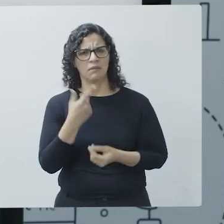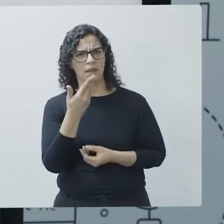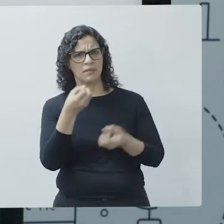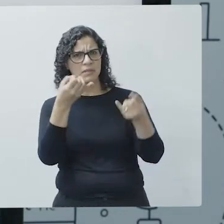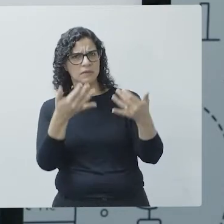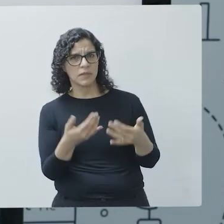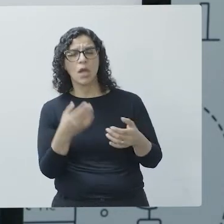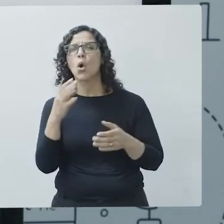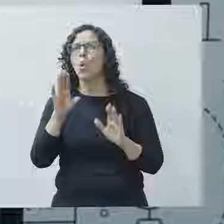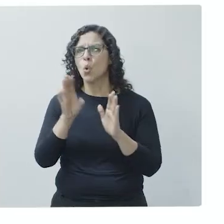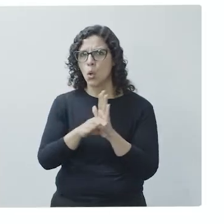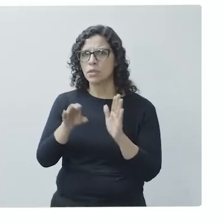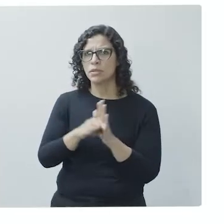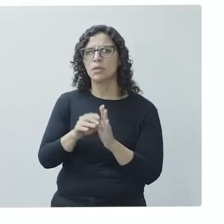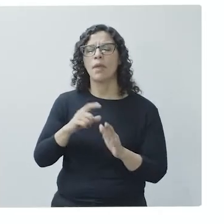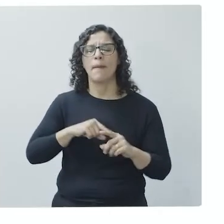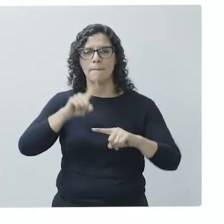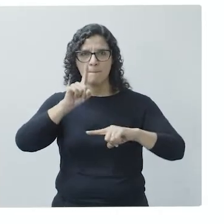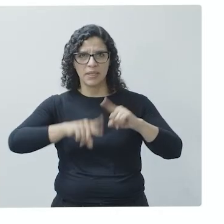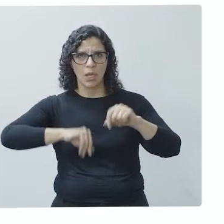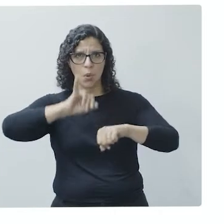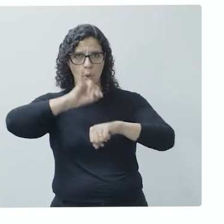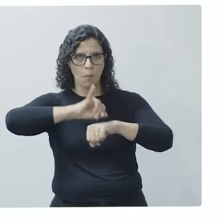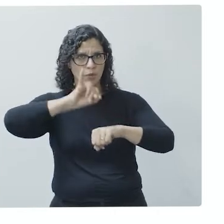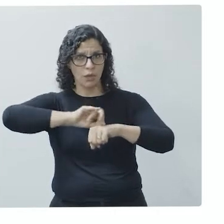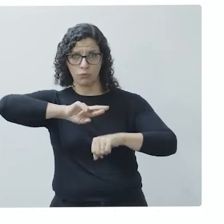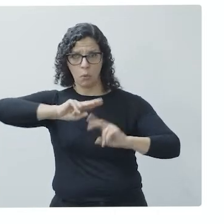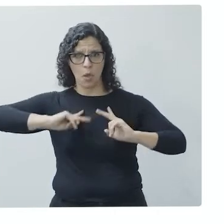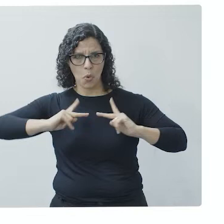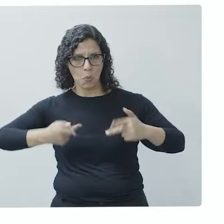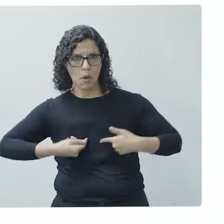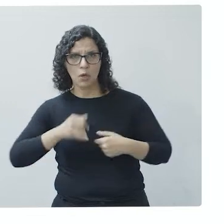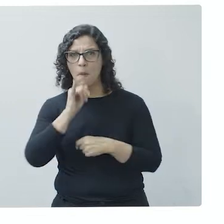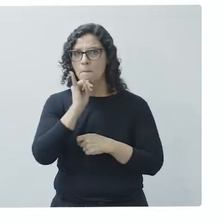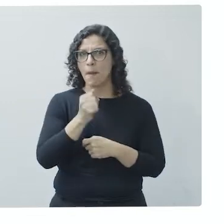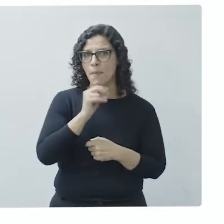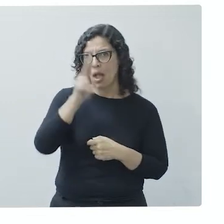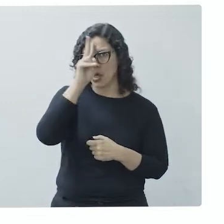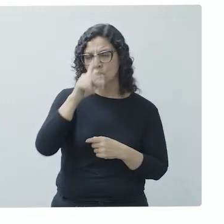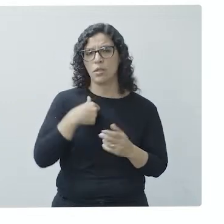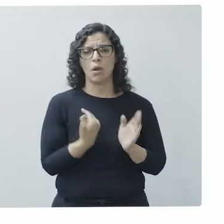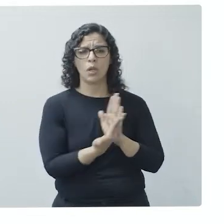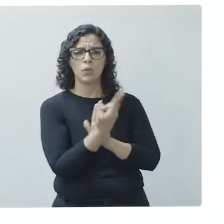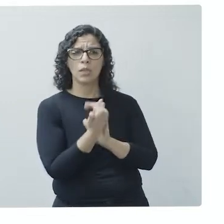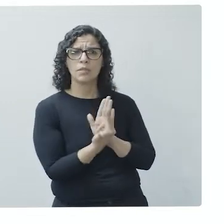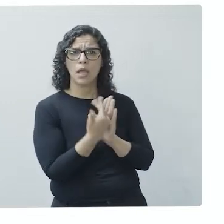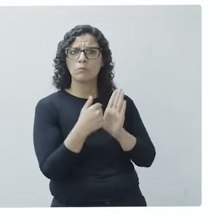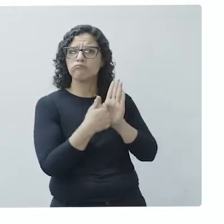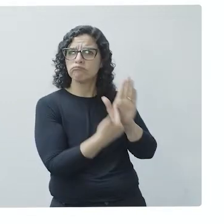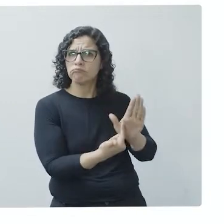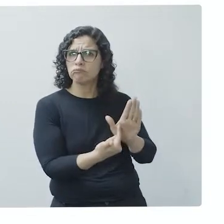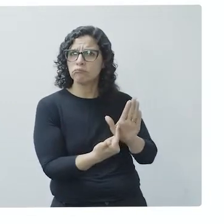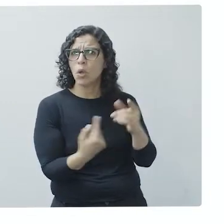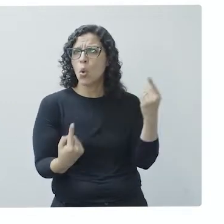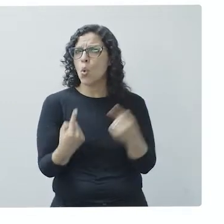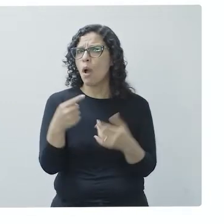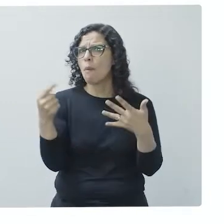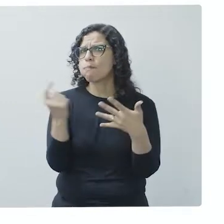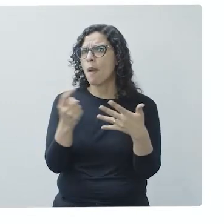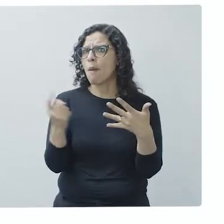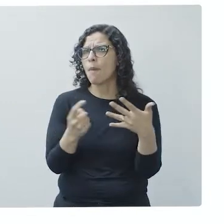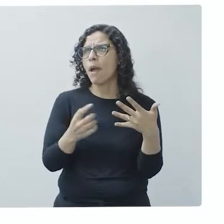quer dizer. Eu já sei seres inanimados e assim por diante. E agora eu tenho essa capa da obra. Quais hipóteses a gente